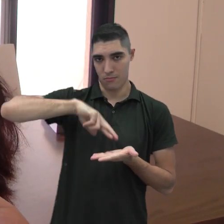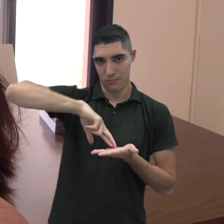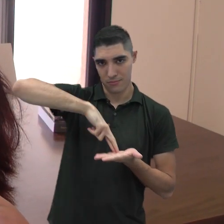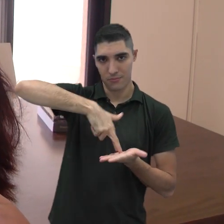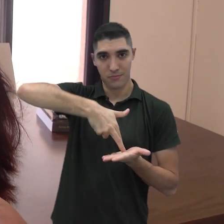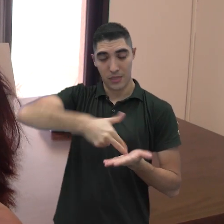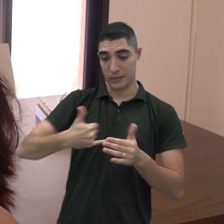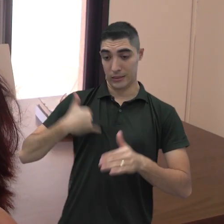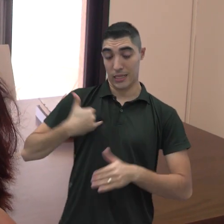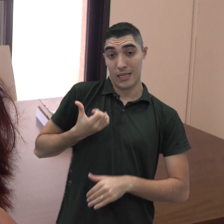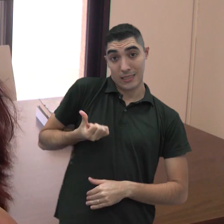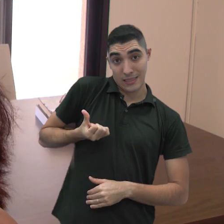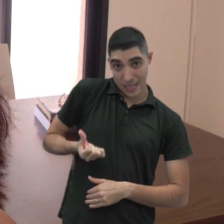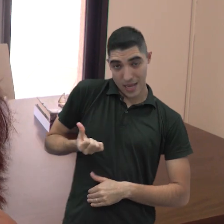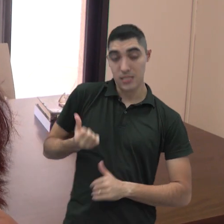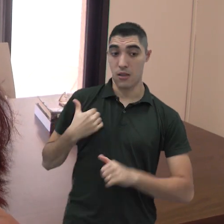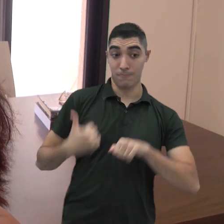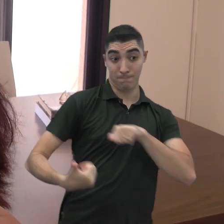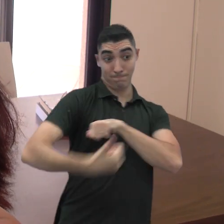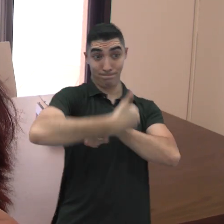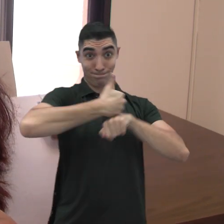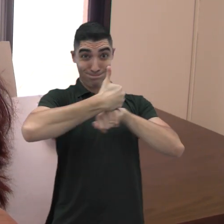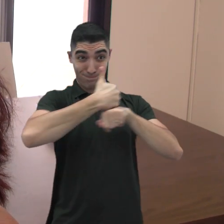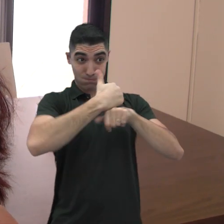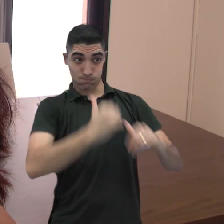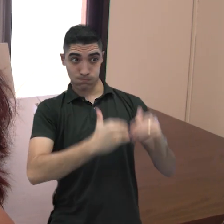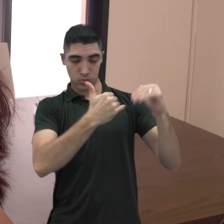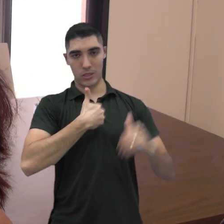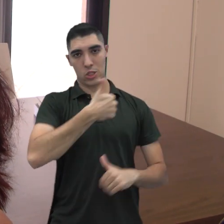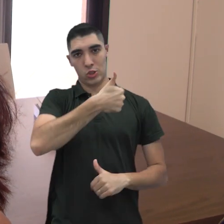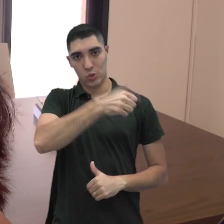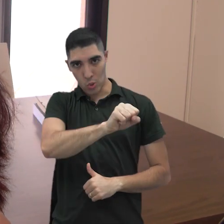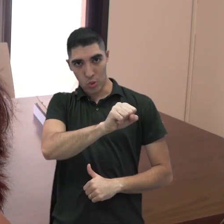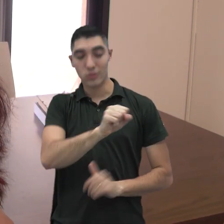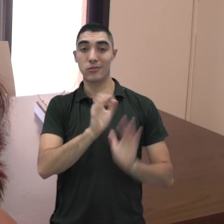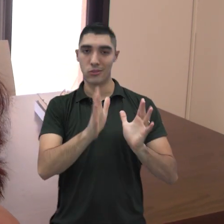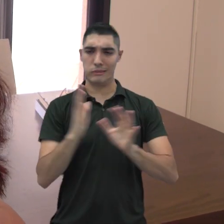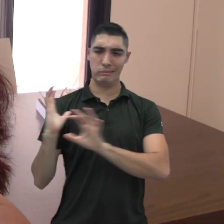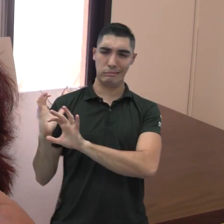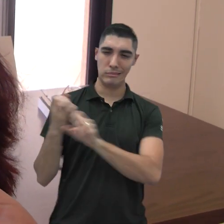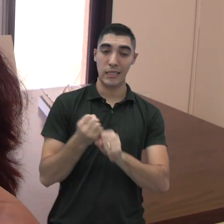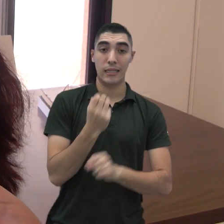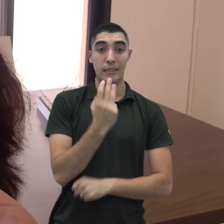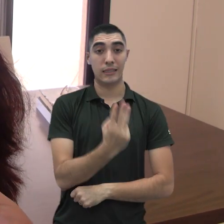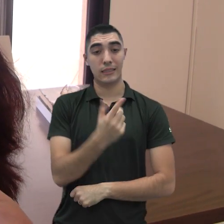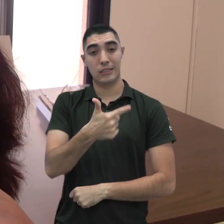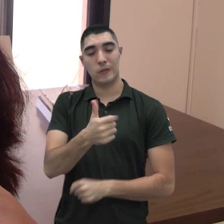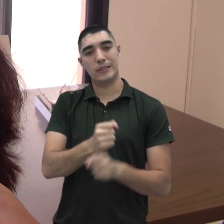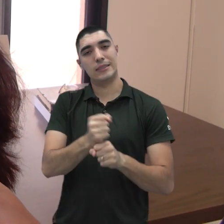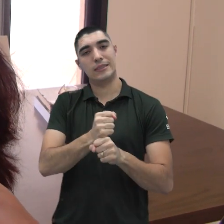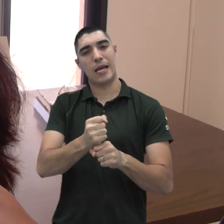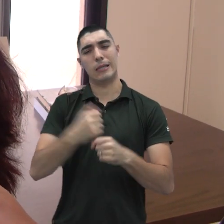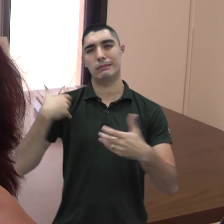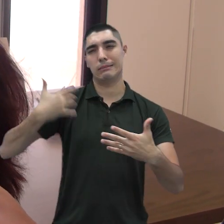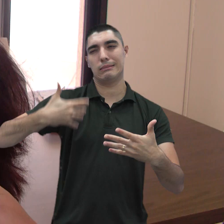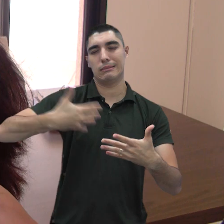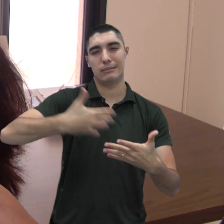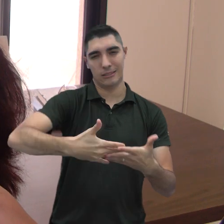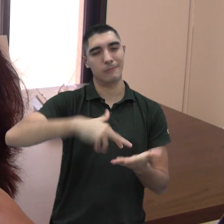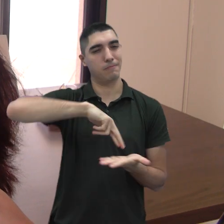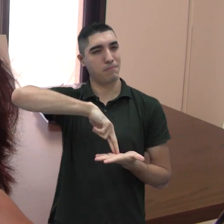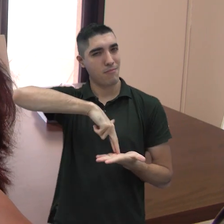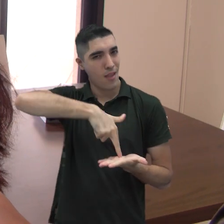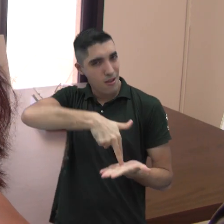idade, bailarina profissional desde os 18 anos de idade. Com isso, são 32 anos dedicados à dança. Sendo que